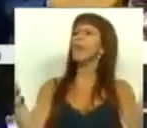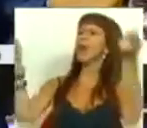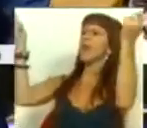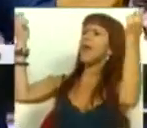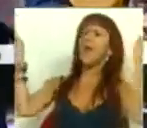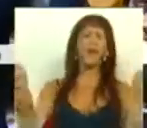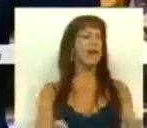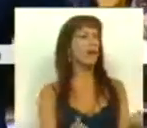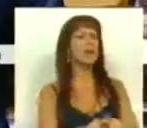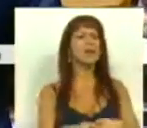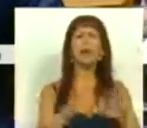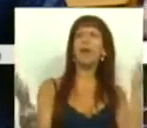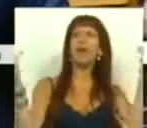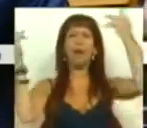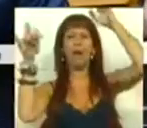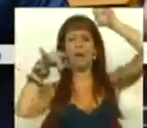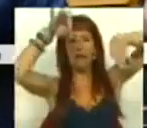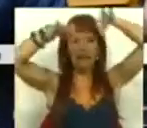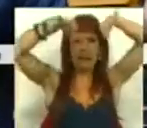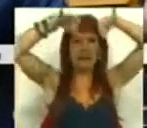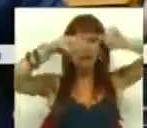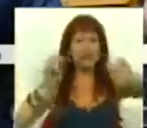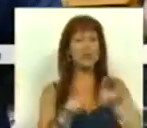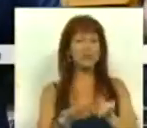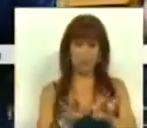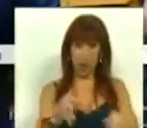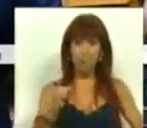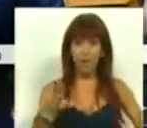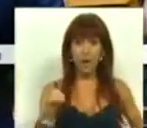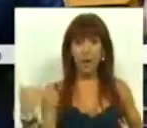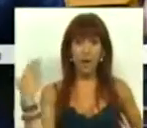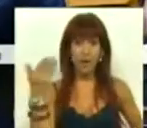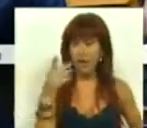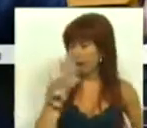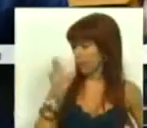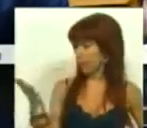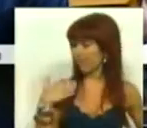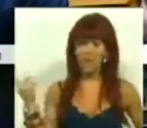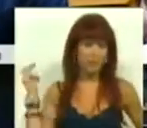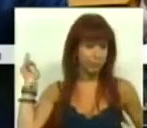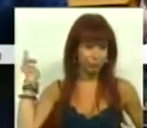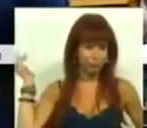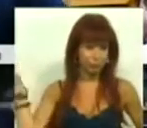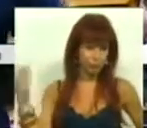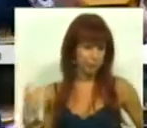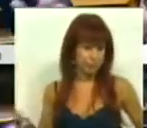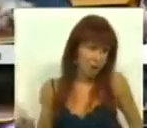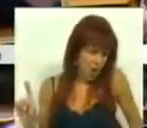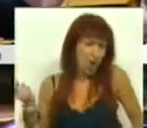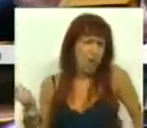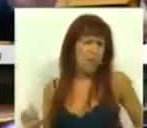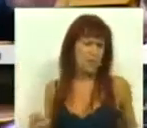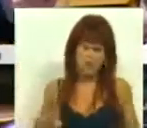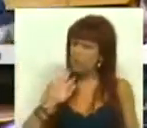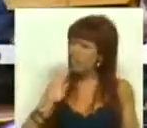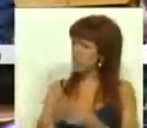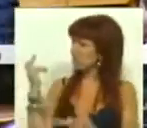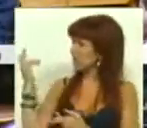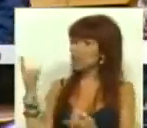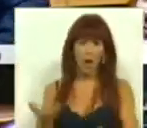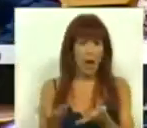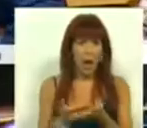anúncios e coreografias folclóricas como o Partido Socialista nos habituou durante tantos anos. Senão, nestes últimos